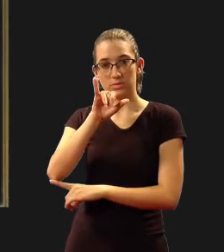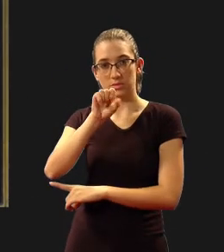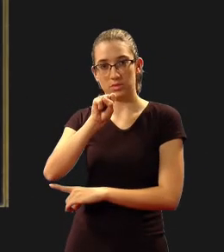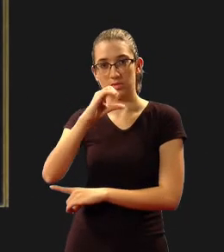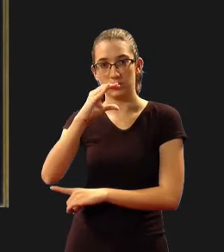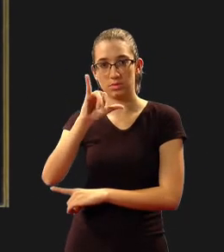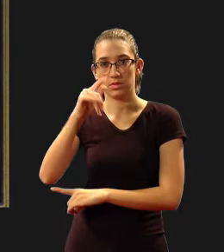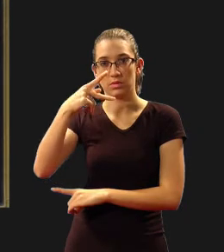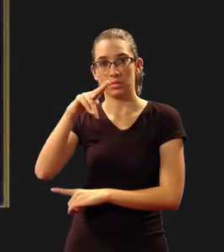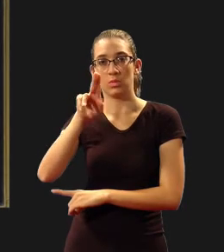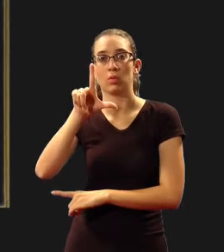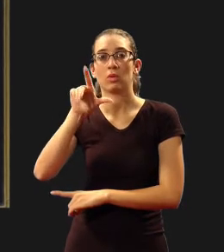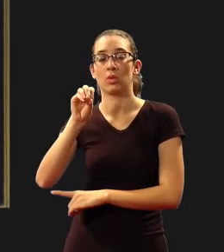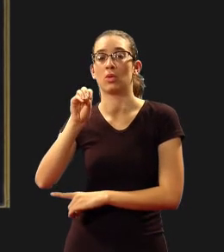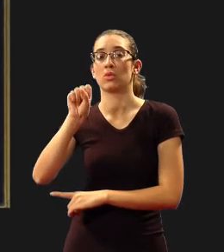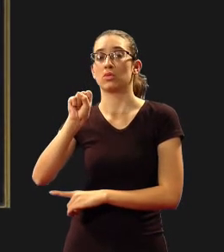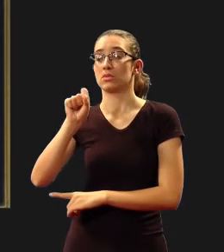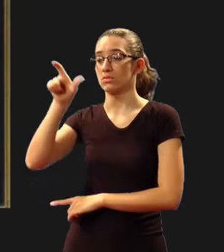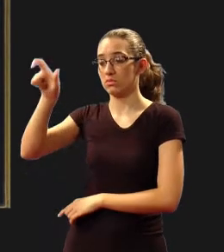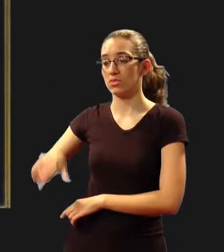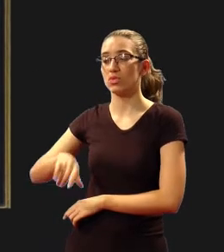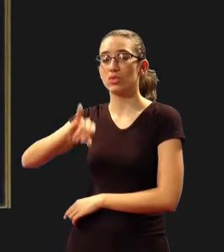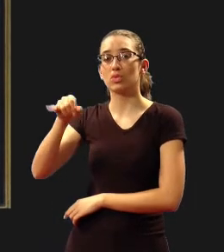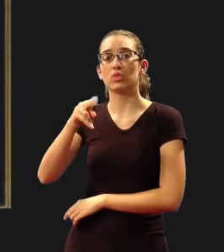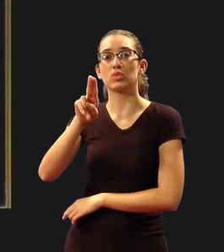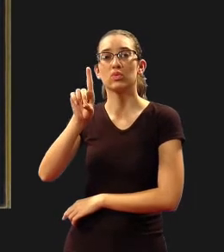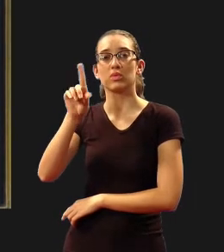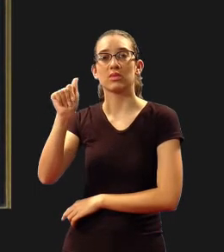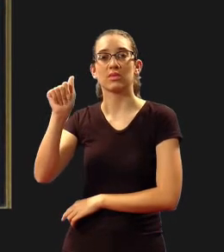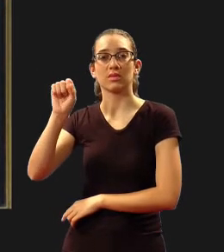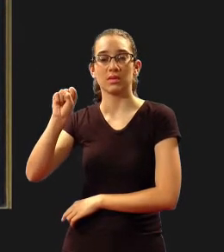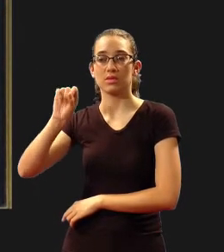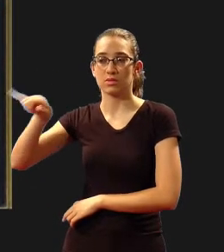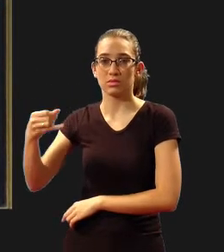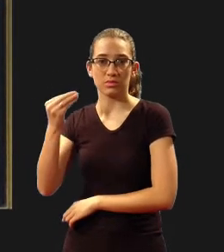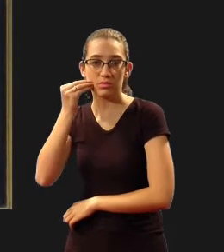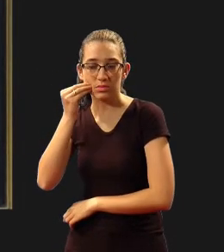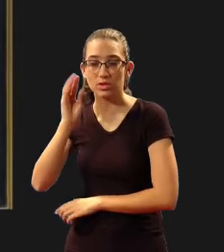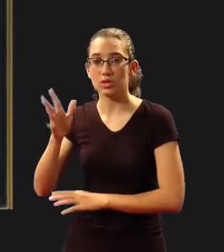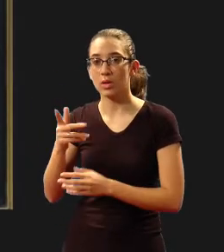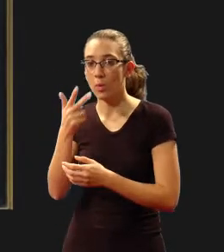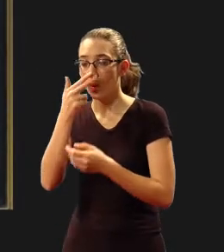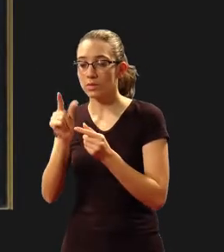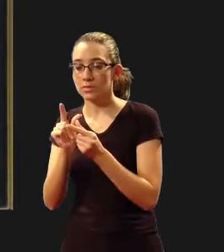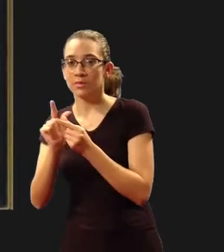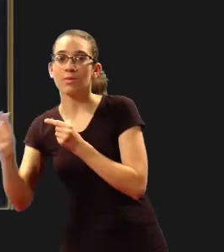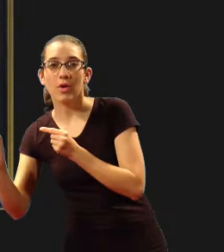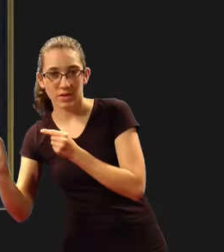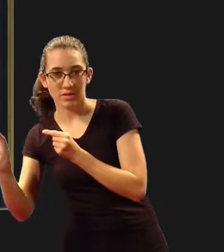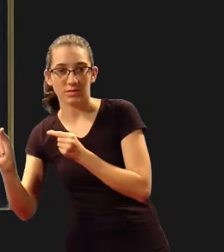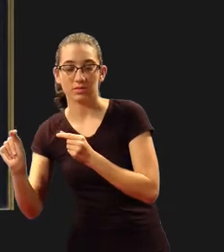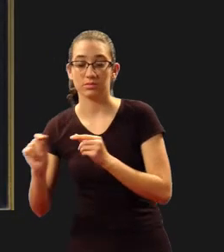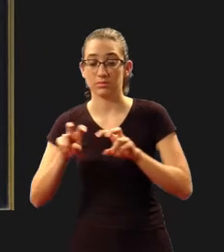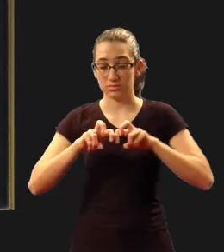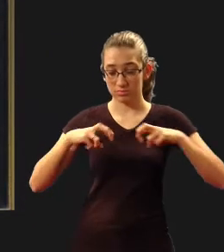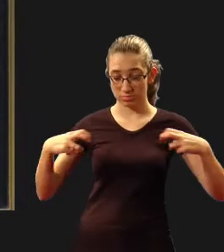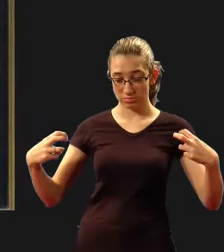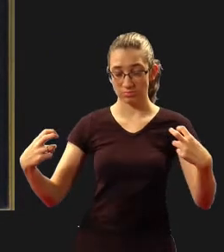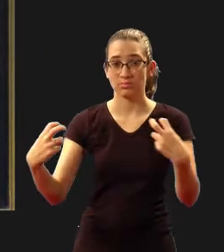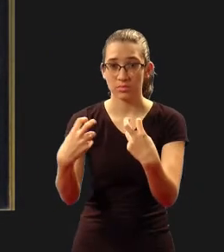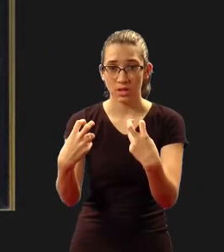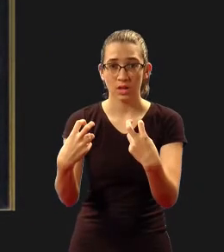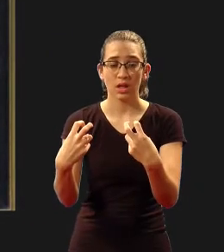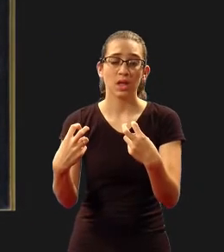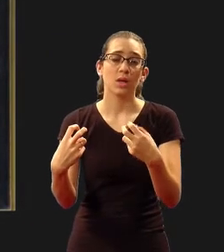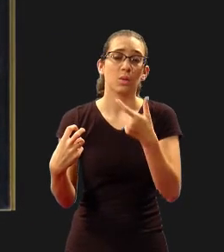os discípulos. O Judas está já com o pé para fora dessa comunhão, aparece com uma roupa diferente. E Lucas, como fazia